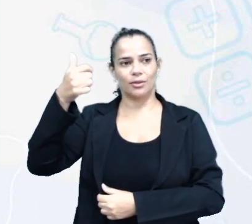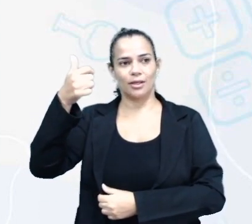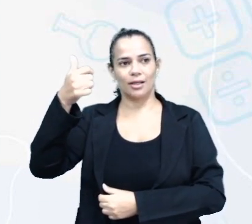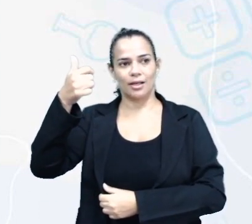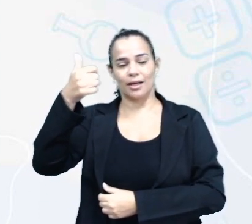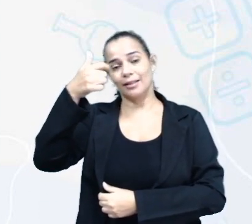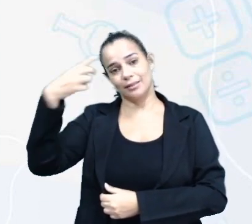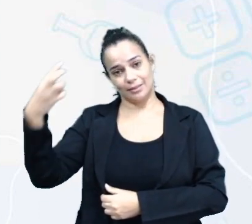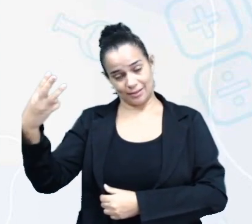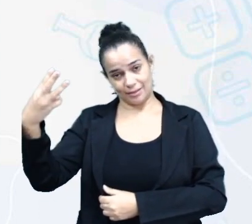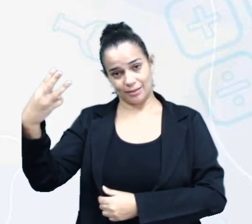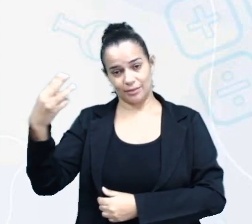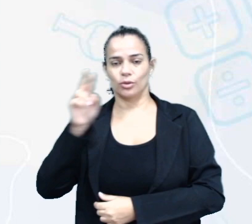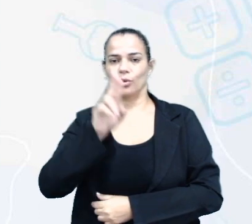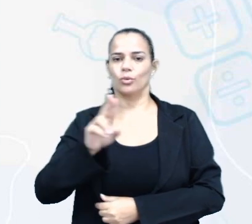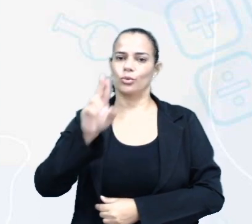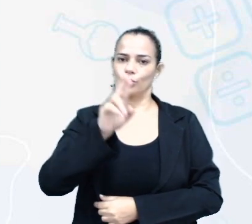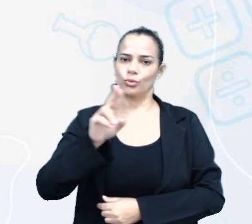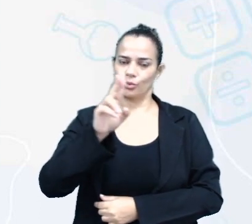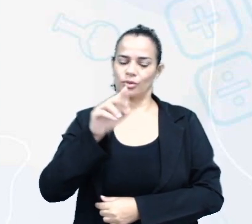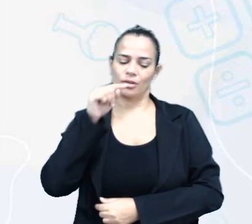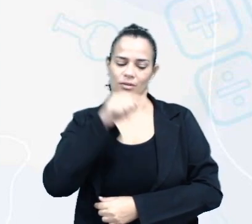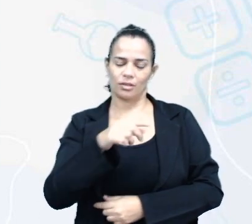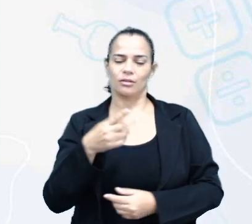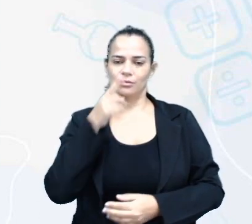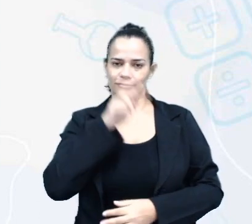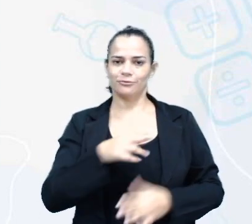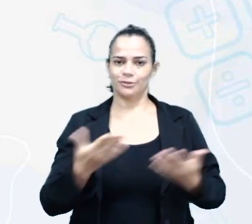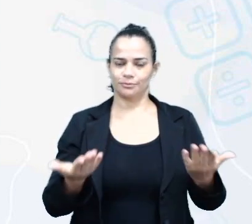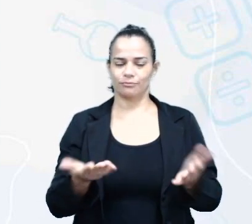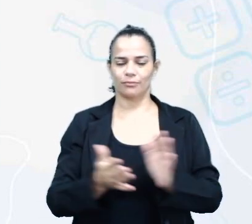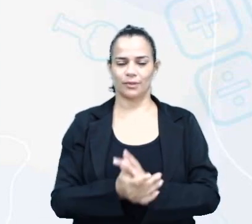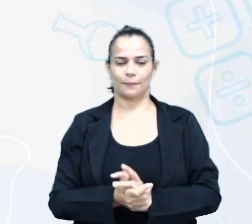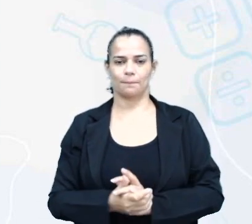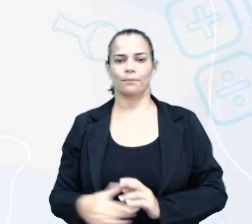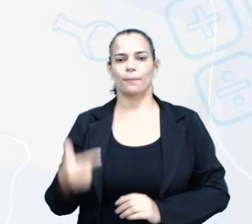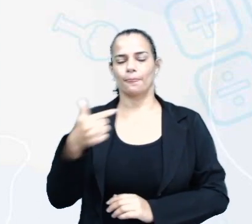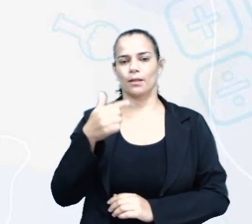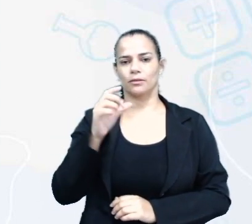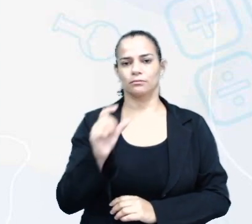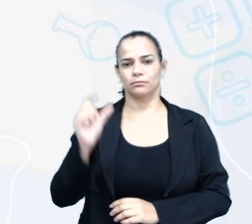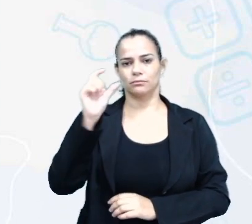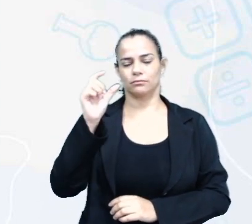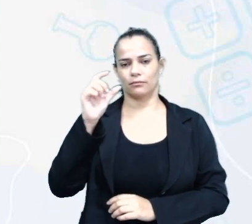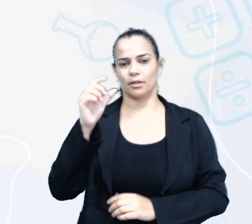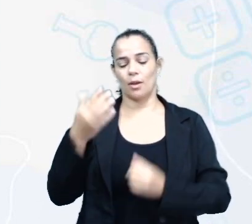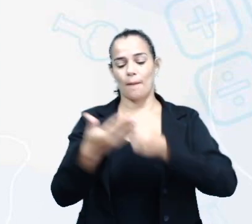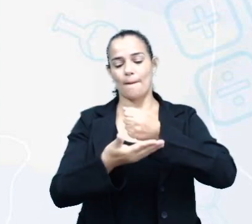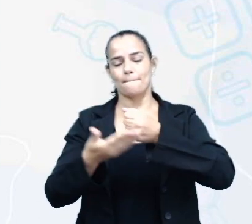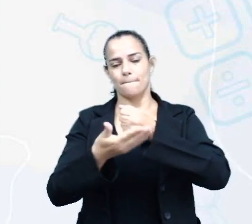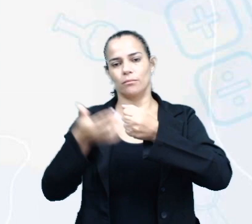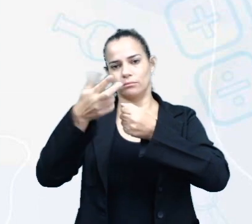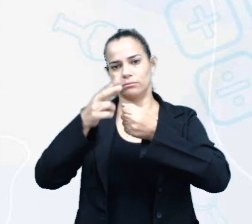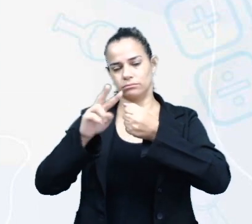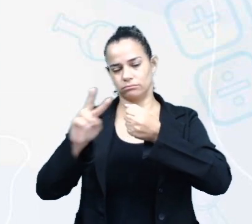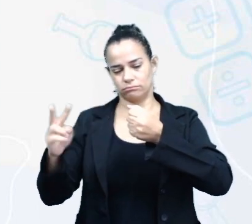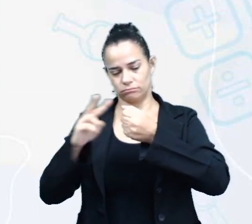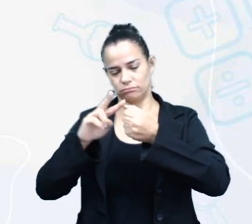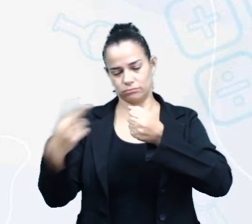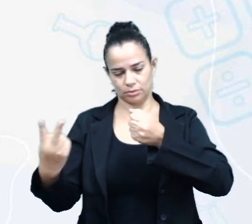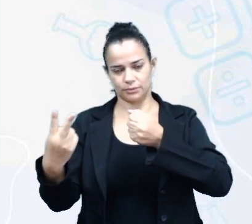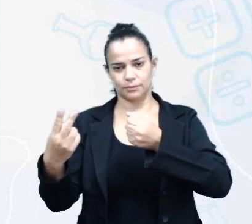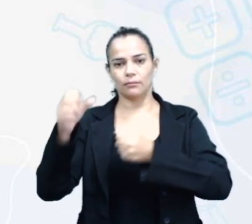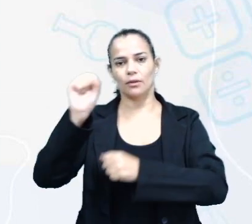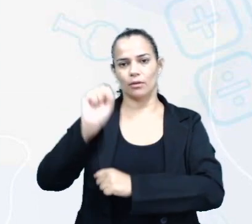que a gente acabou de ver. Então, 2 elevado a 4 elevado a 2, repete a base e multiplica os expoentes. 4 vezes 2